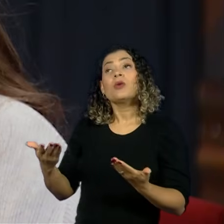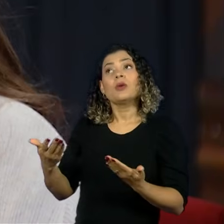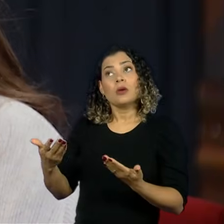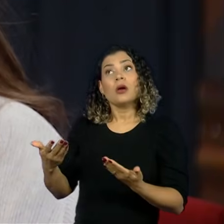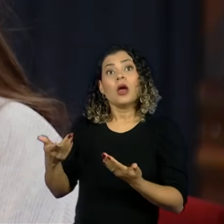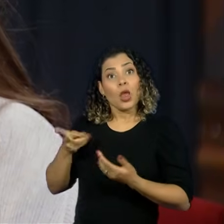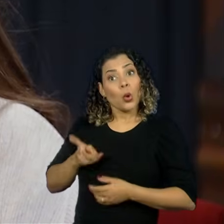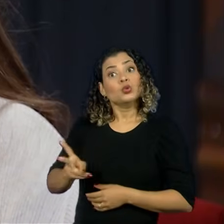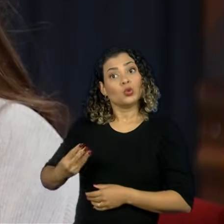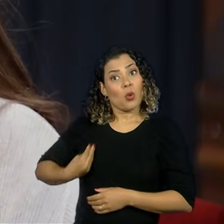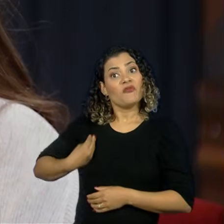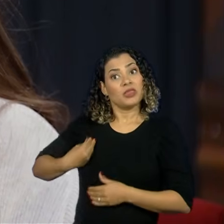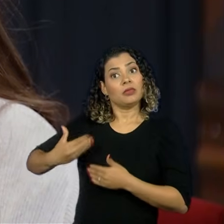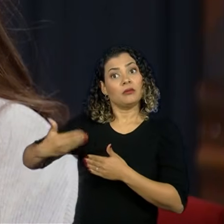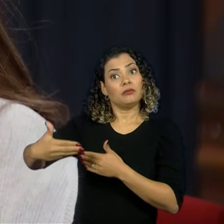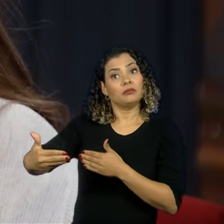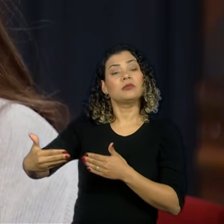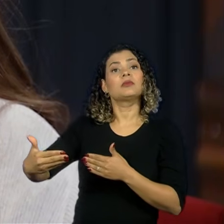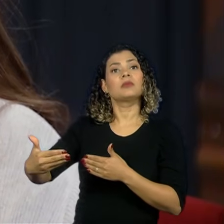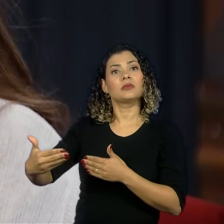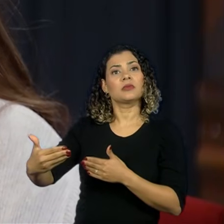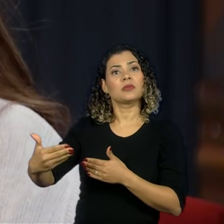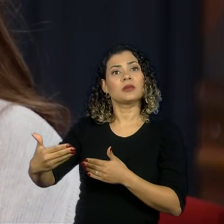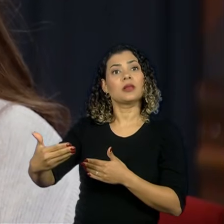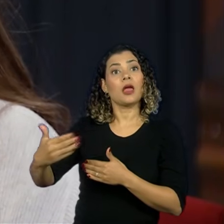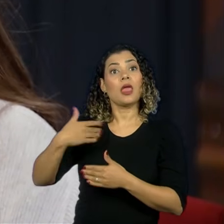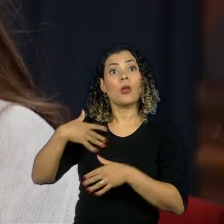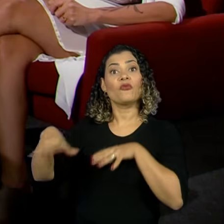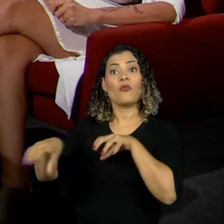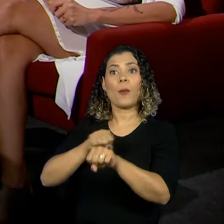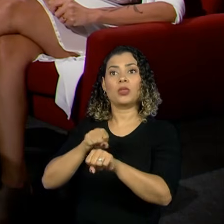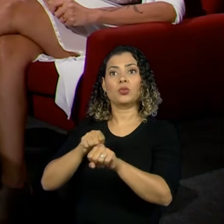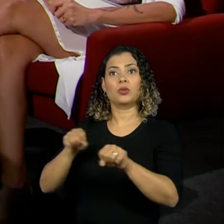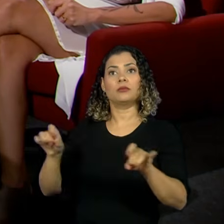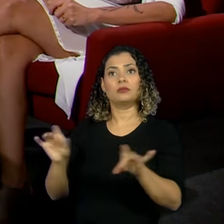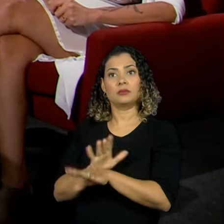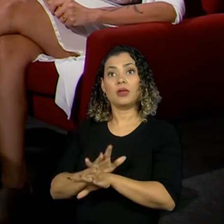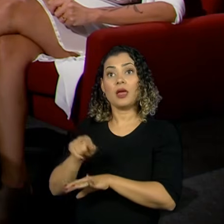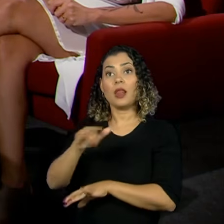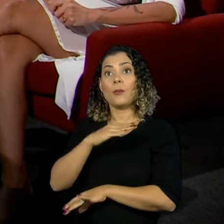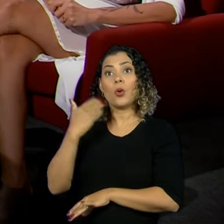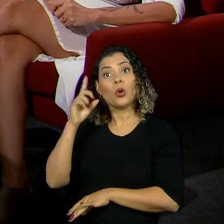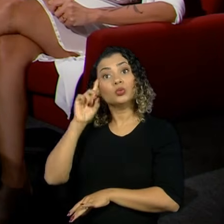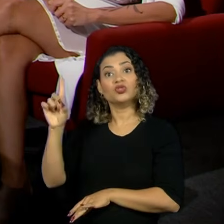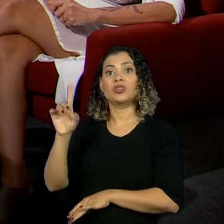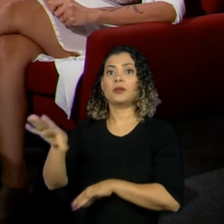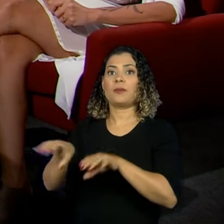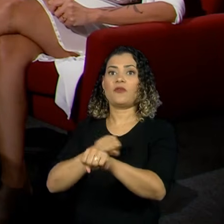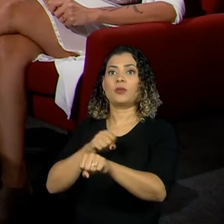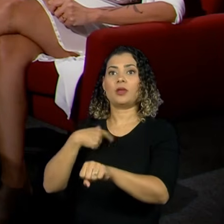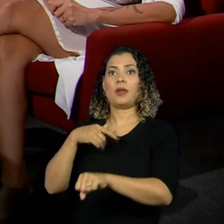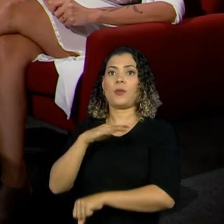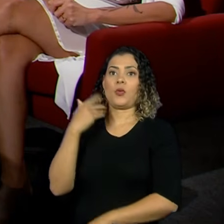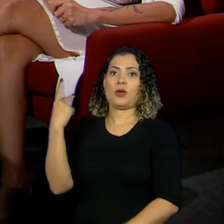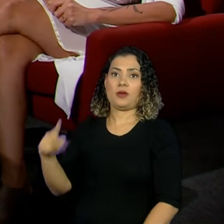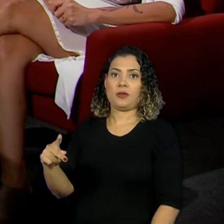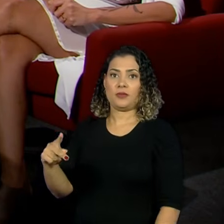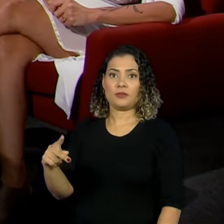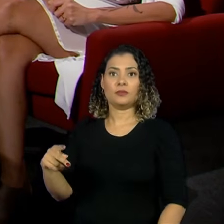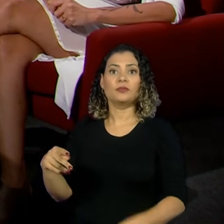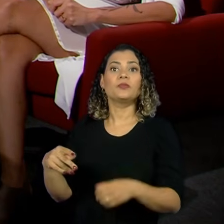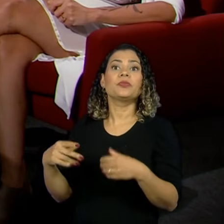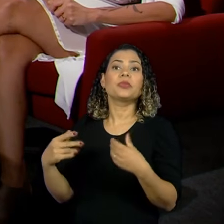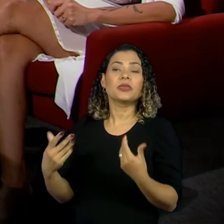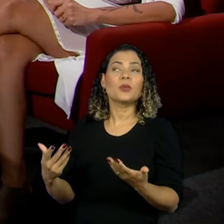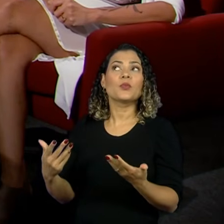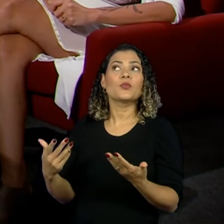Ela ficou viva até o dia da minha formatura. Ela morreu no dia da minha formatura. Cara,